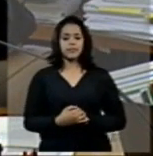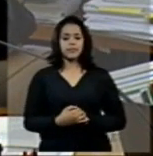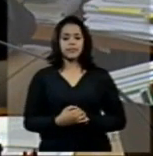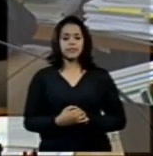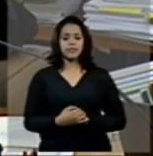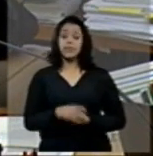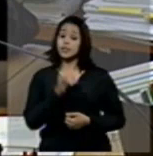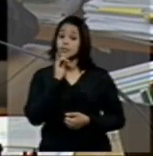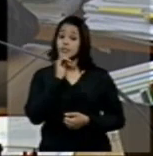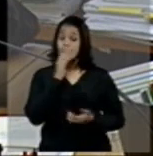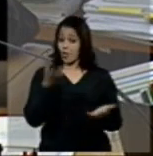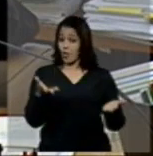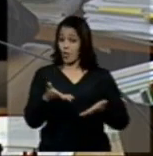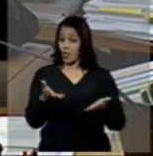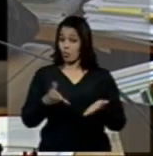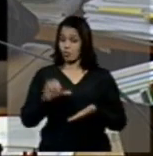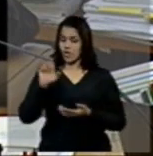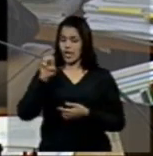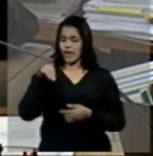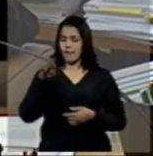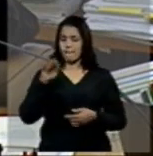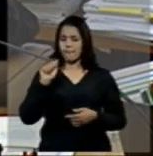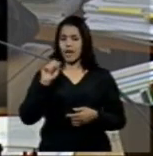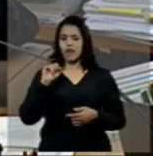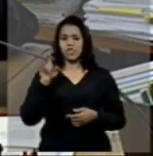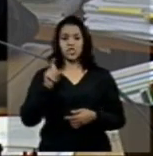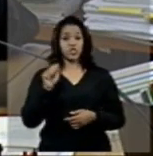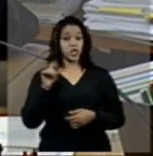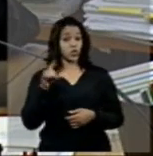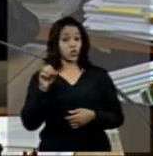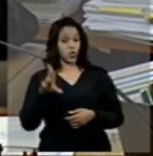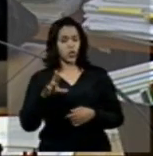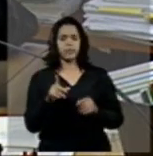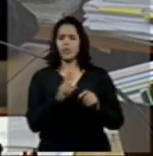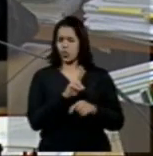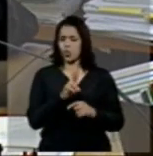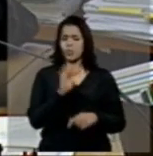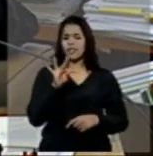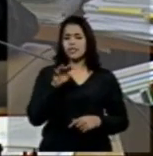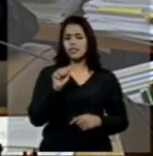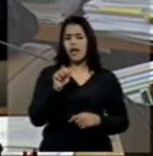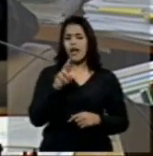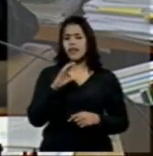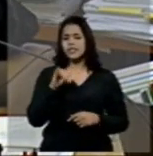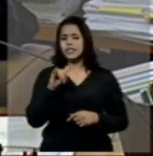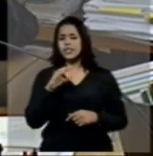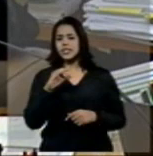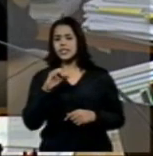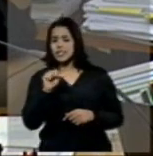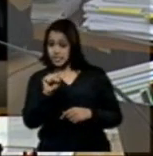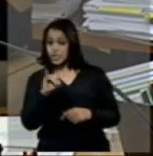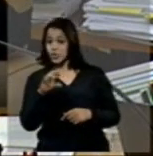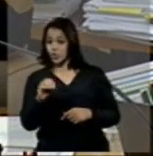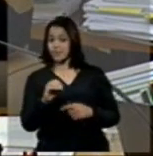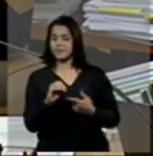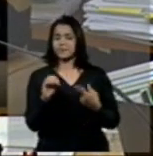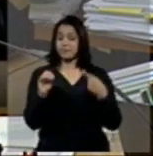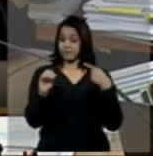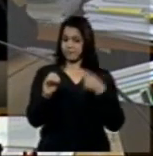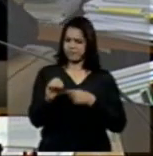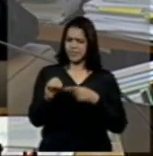o hoje embaixador Tarcísio Costa, que serviu a Vossa Excelência no TSE